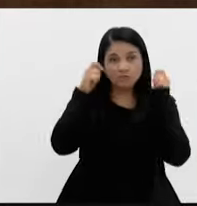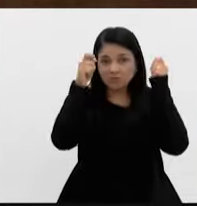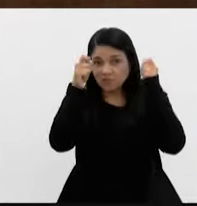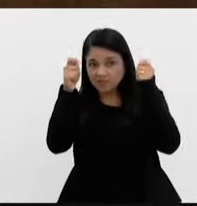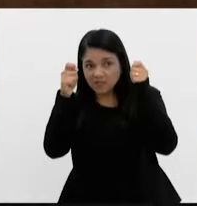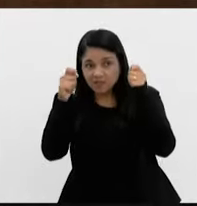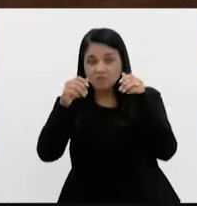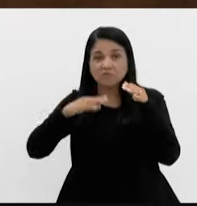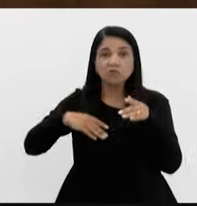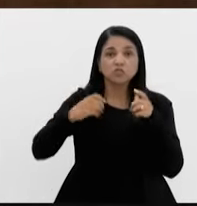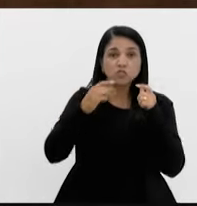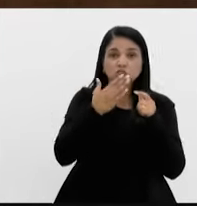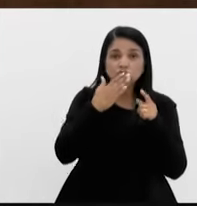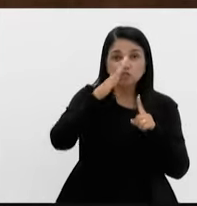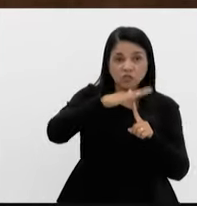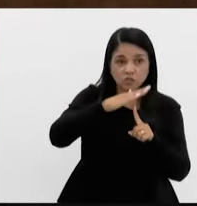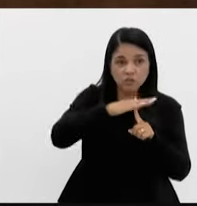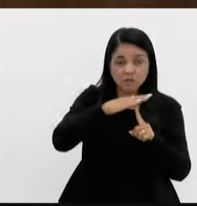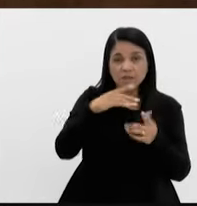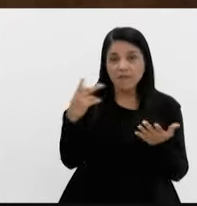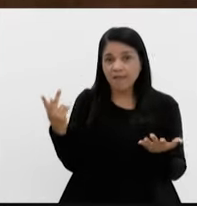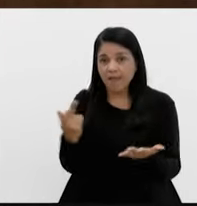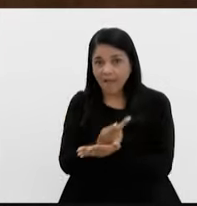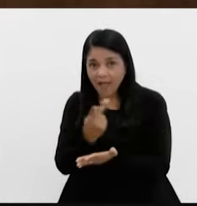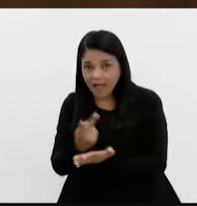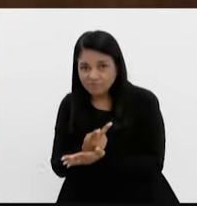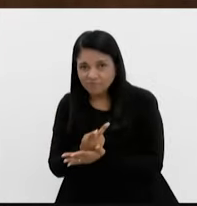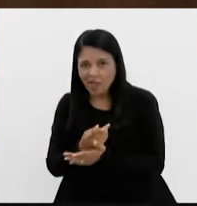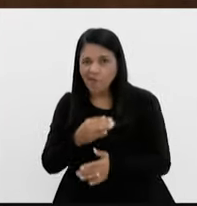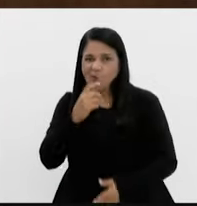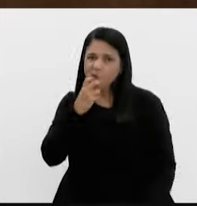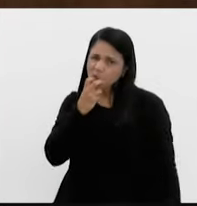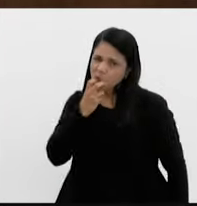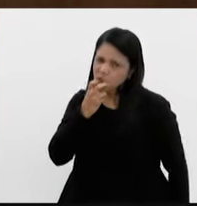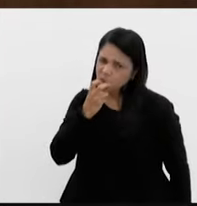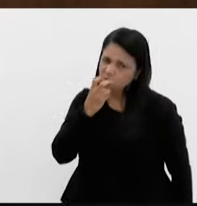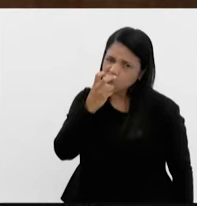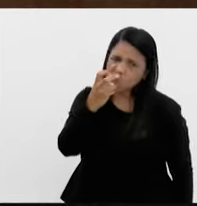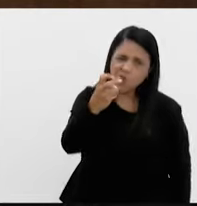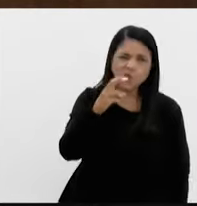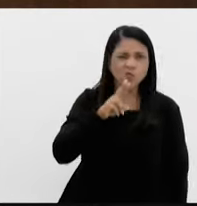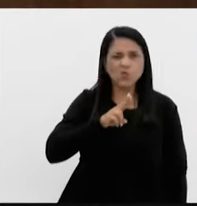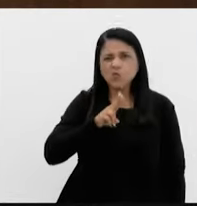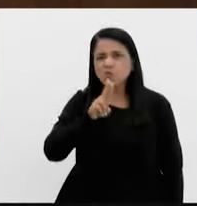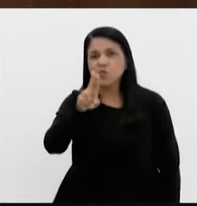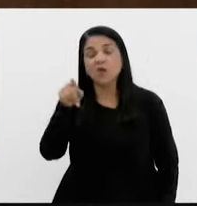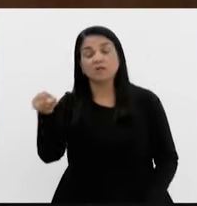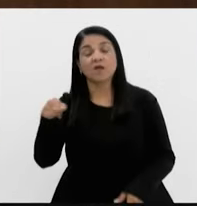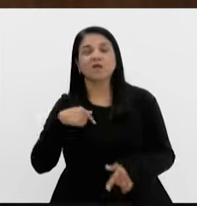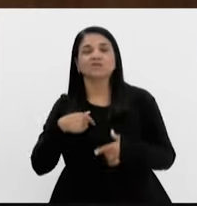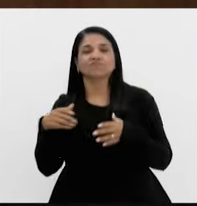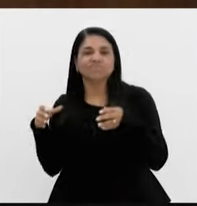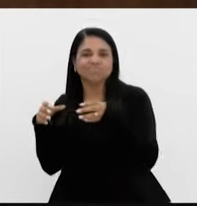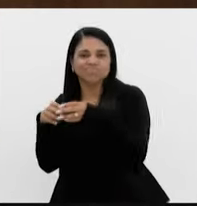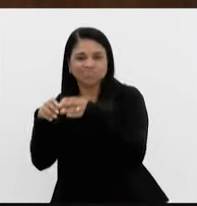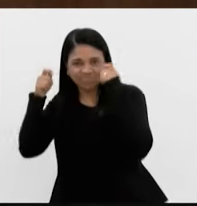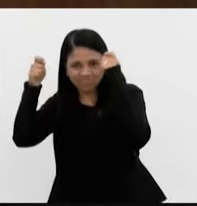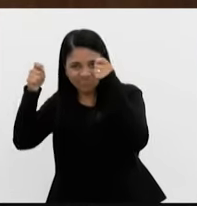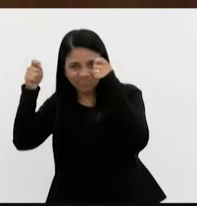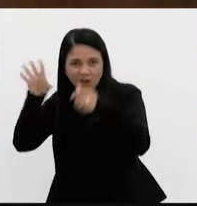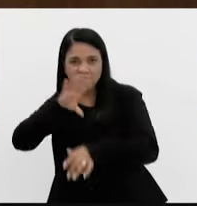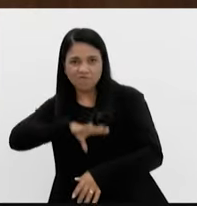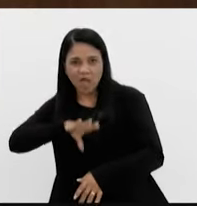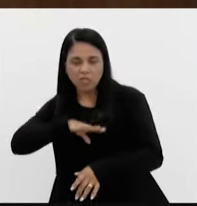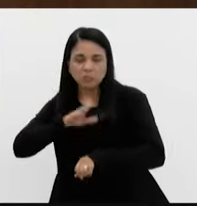e o primeiro passe errado já tá lá vaiando revoltado e o torcedor vai Cairo Não ele tá ali nos momentos bons nos momentos ruins ele é